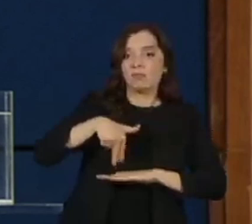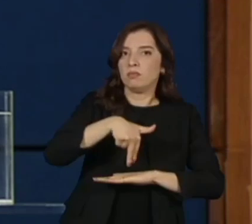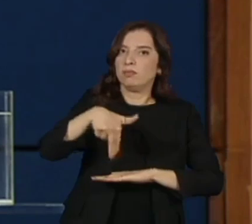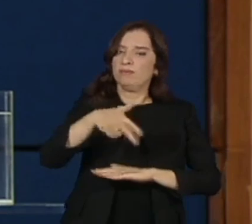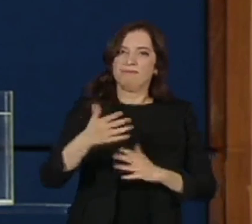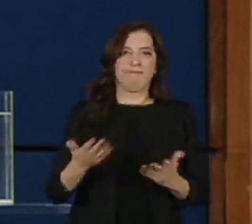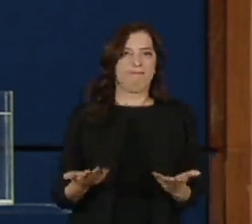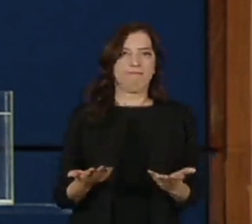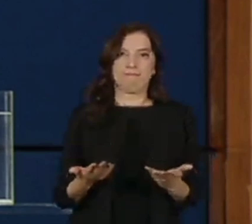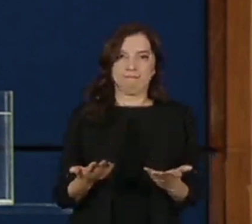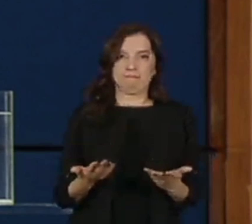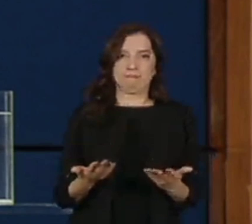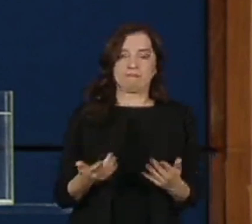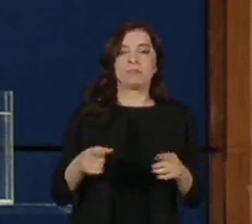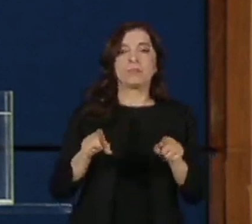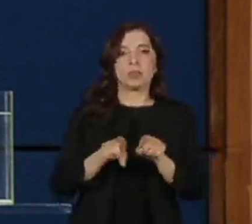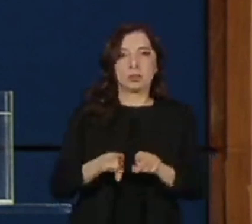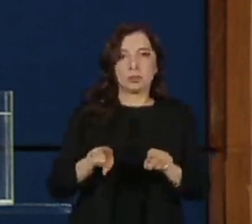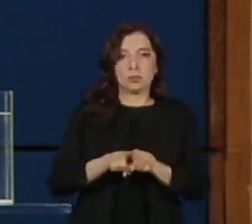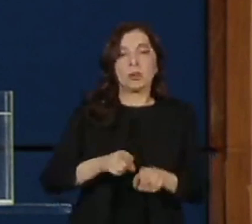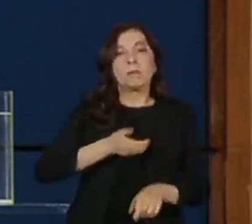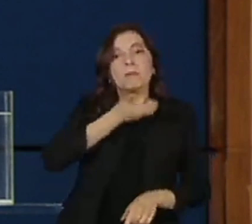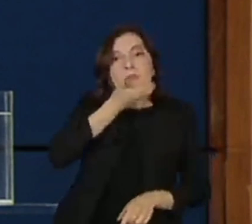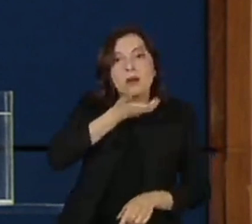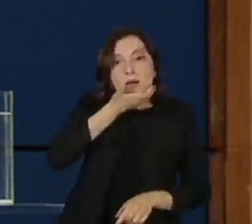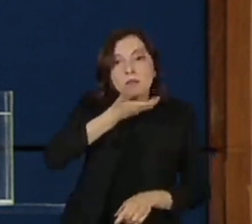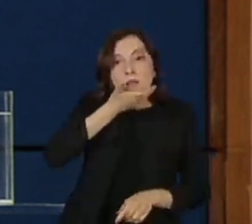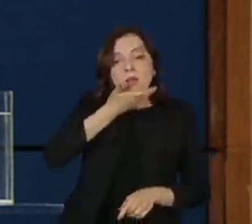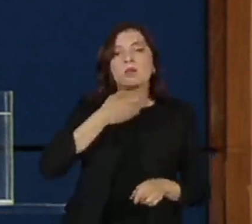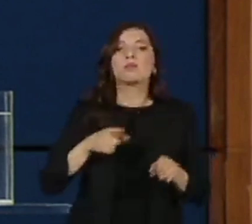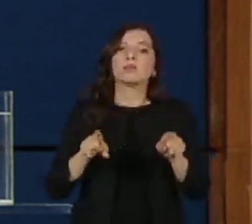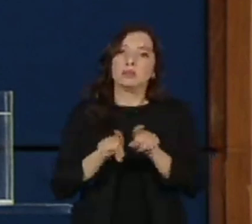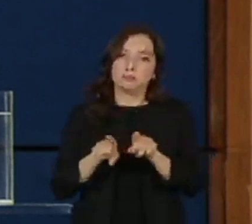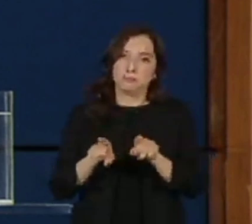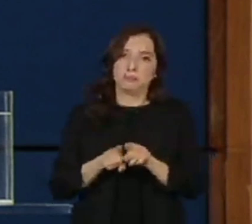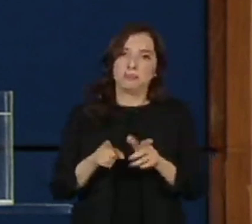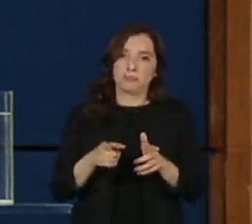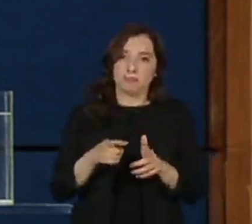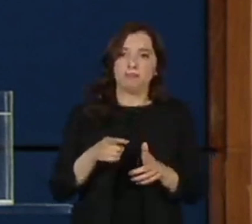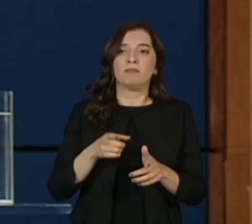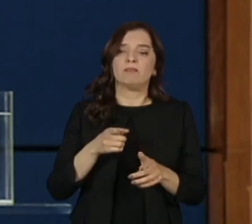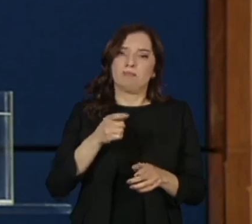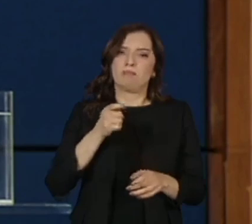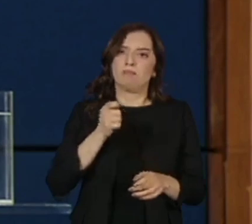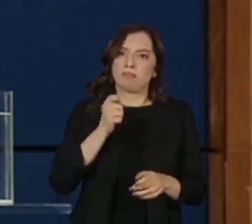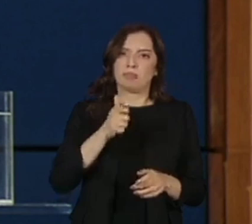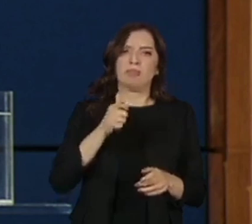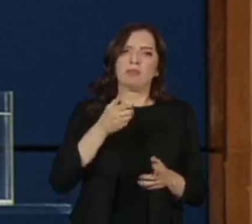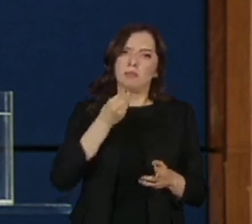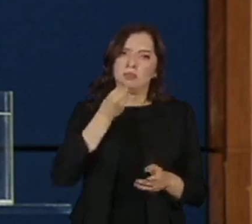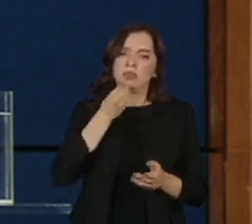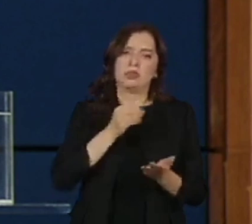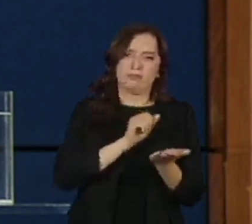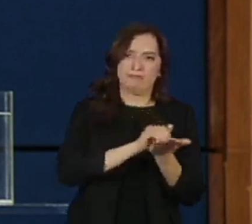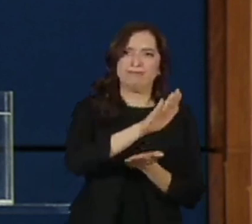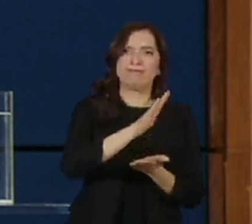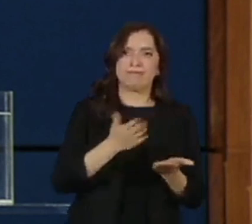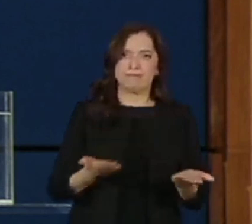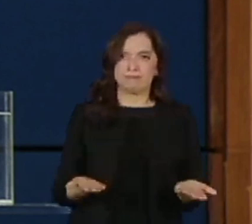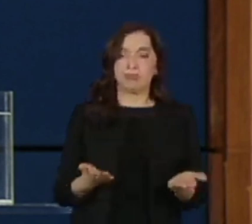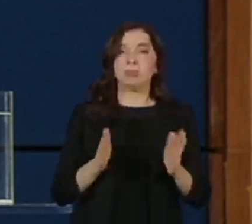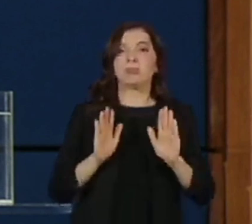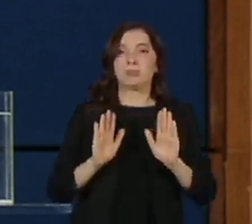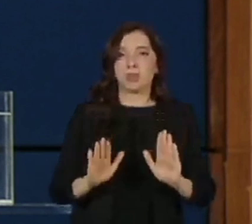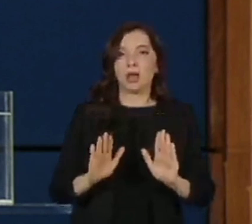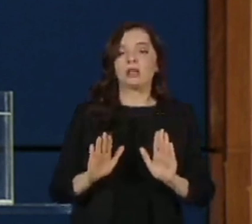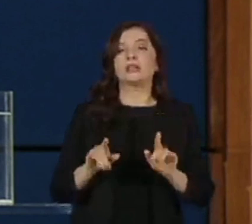tempo estaria digamos assim na marca do pênalti para uma eventual expulsão ele agredido pelo Datena se